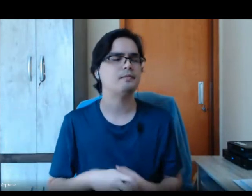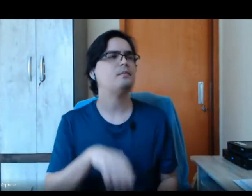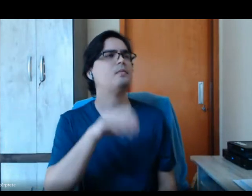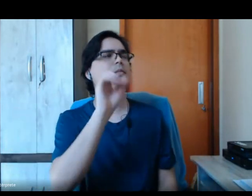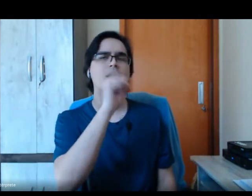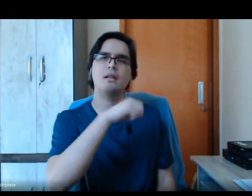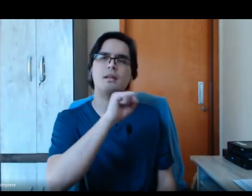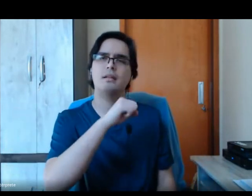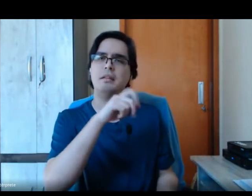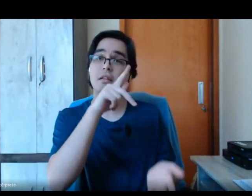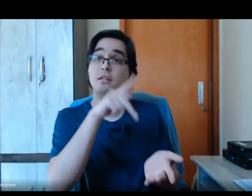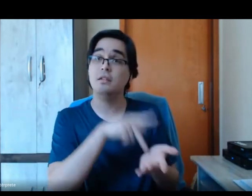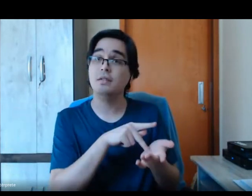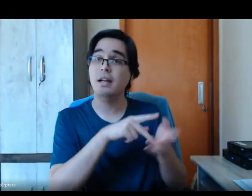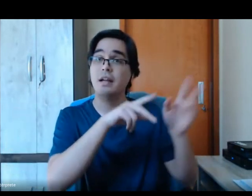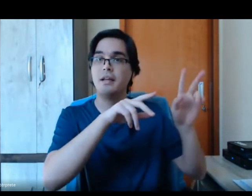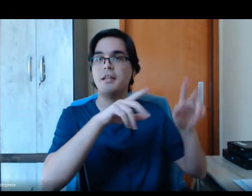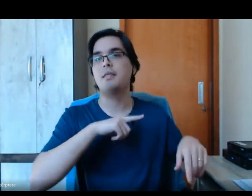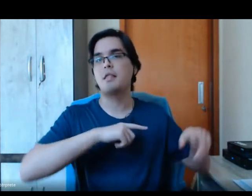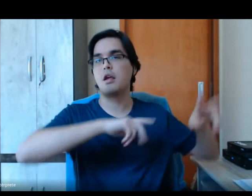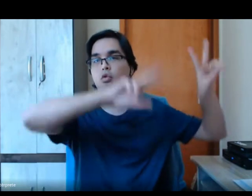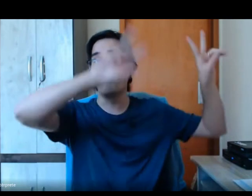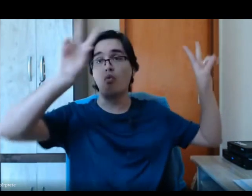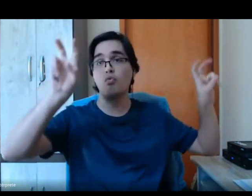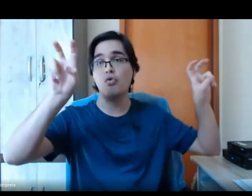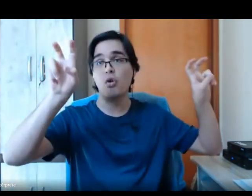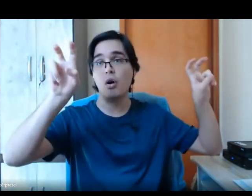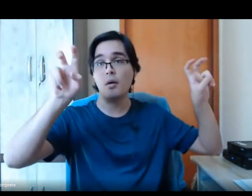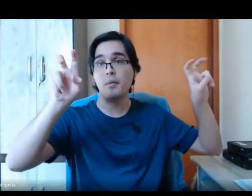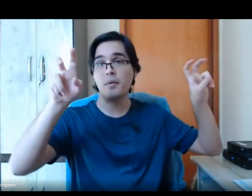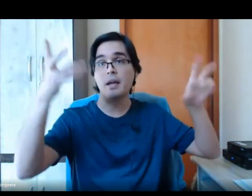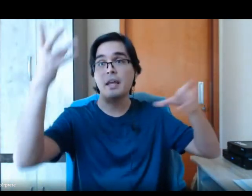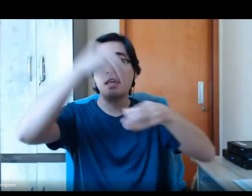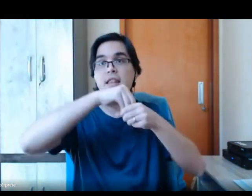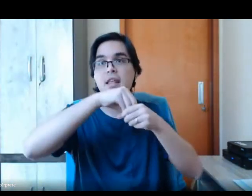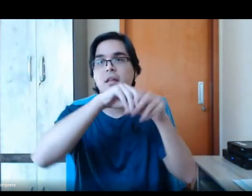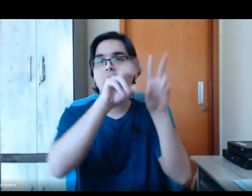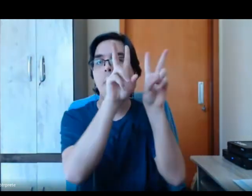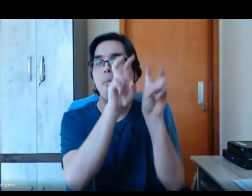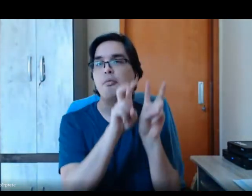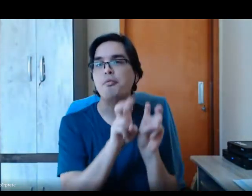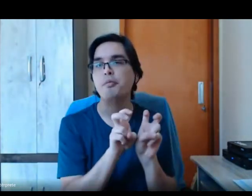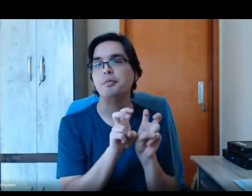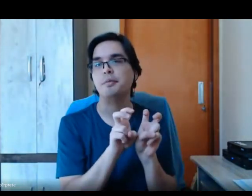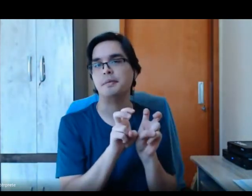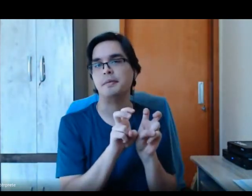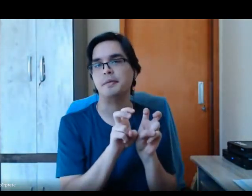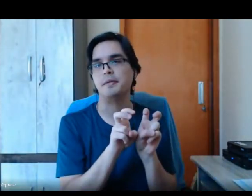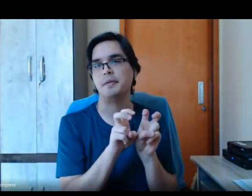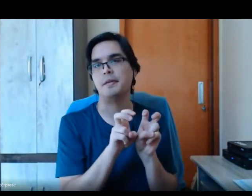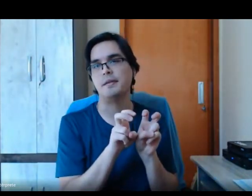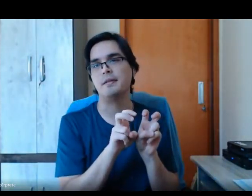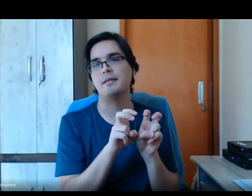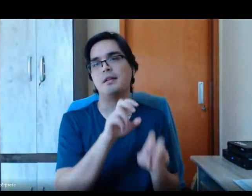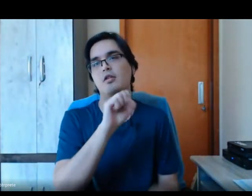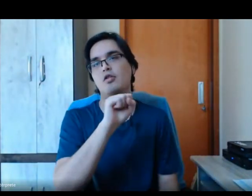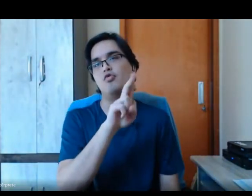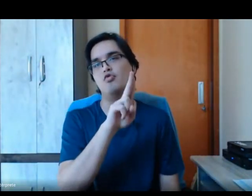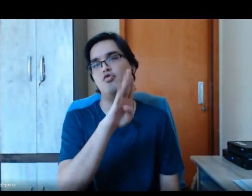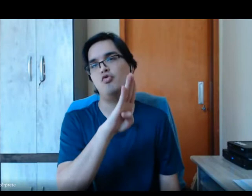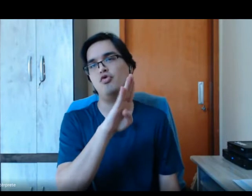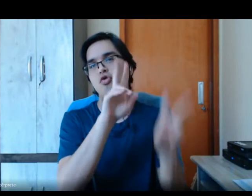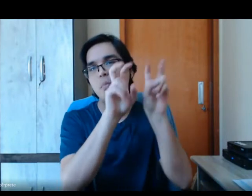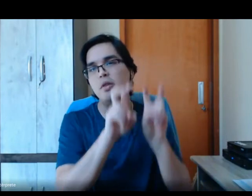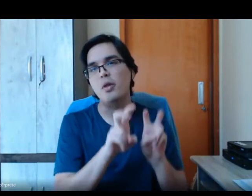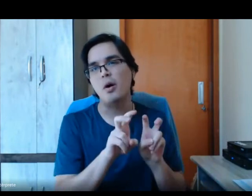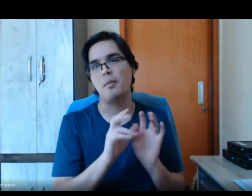Sim, Angélica, eu acho que em parte sim. Só que a questão é a seguinte, eu não disse que o professor não vai fazer nada, eu acho que o professor vai trabalhar muito, muito além do que a gente